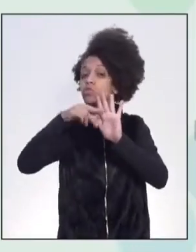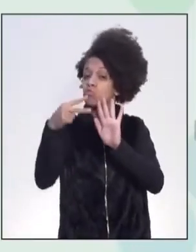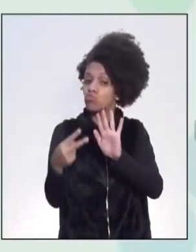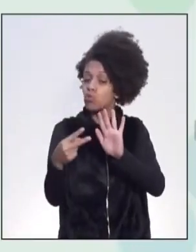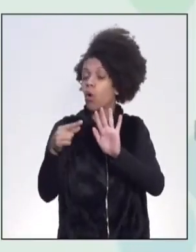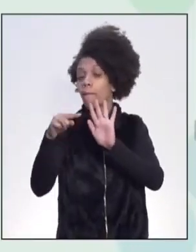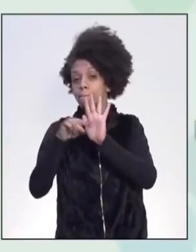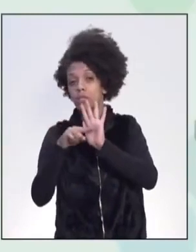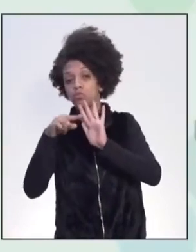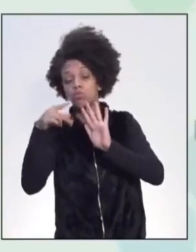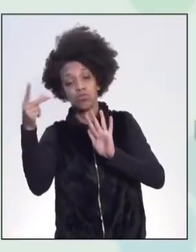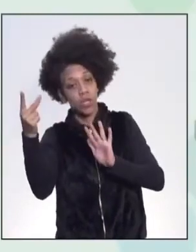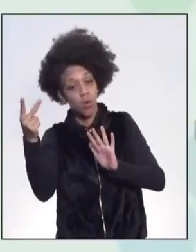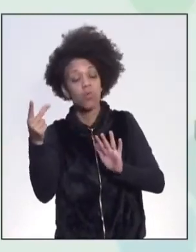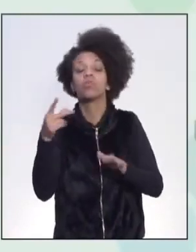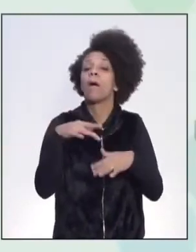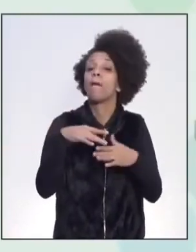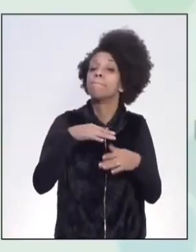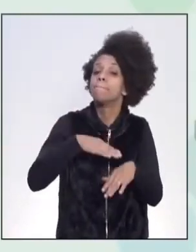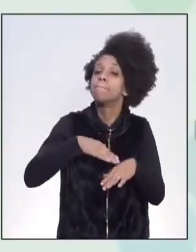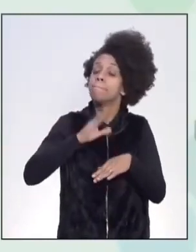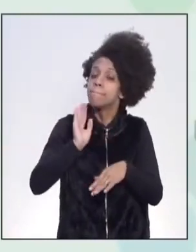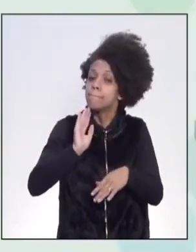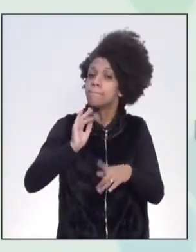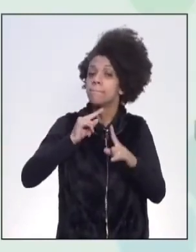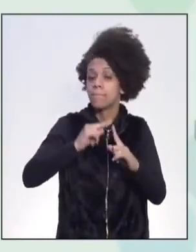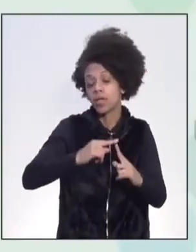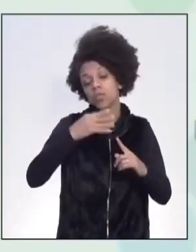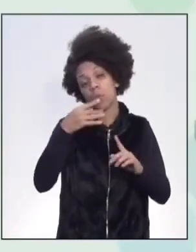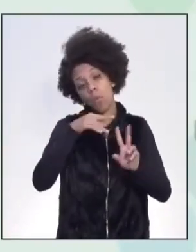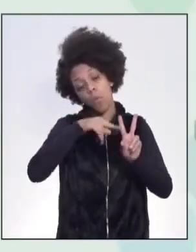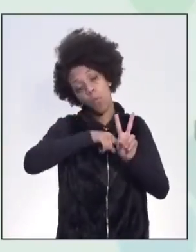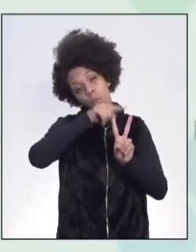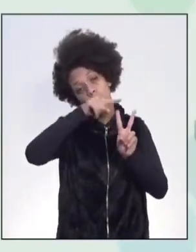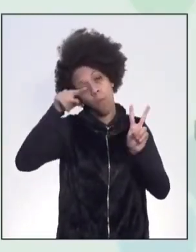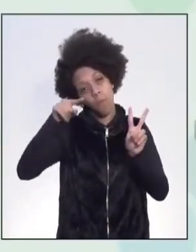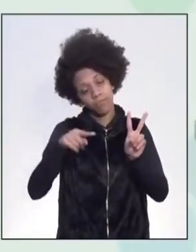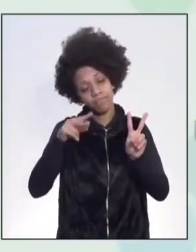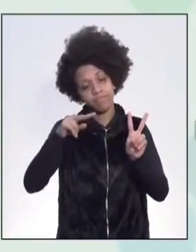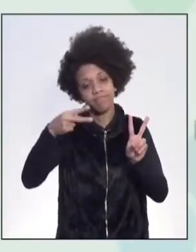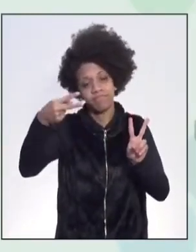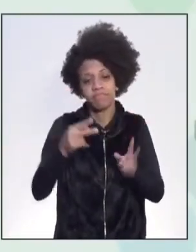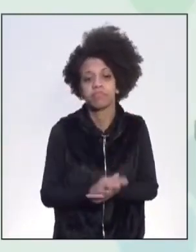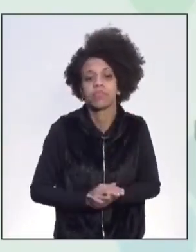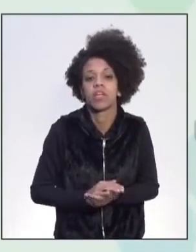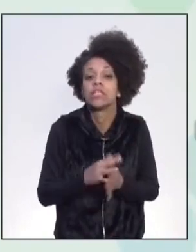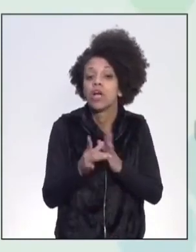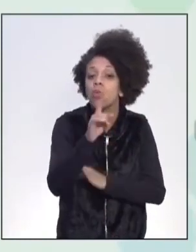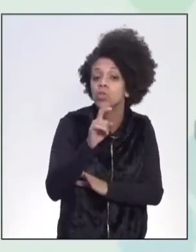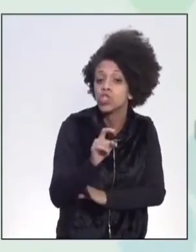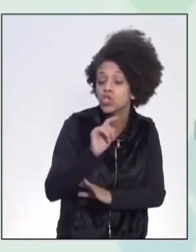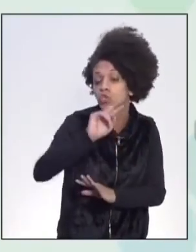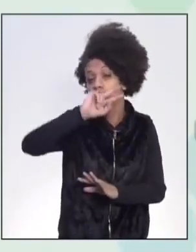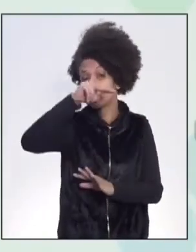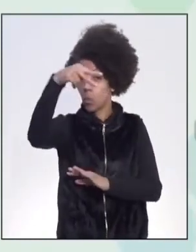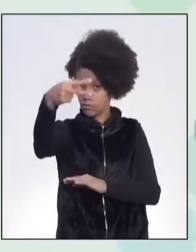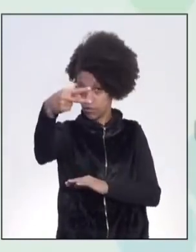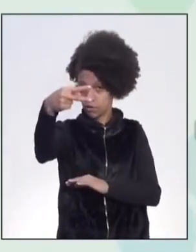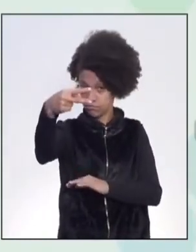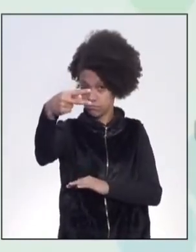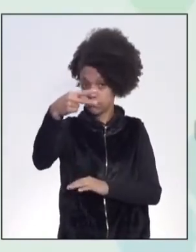o segundo, mais quadrado do segundo. Então, o primeiro termo é o x, então, quadrado do primeiro, x ao